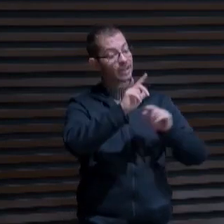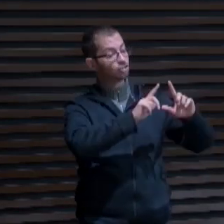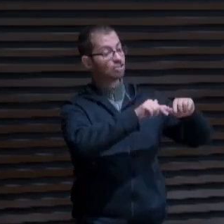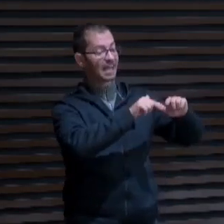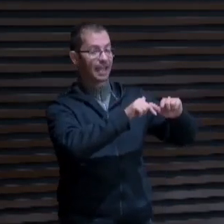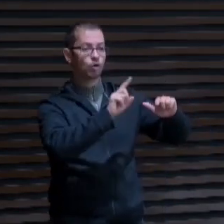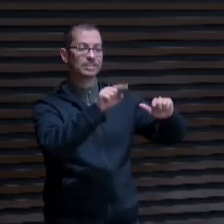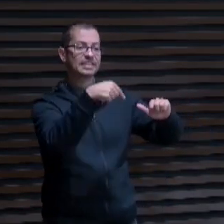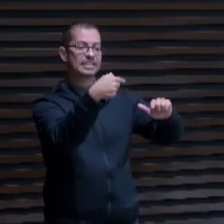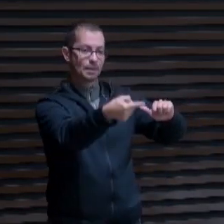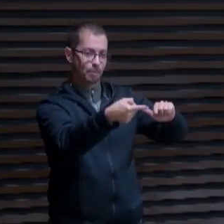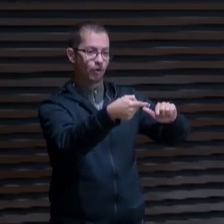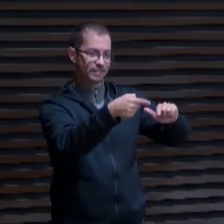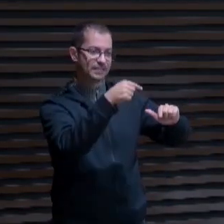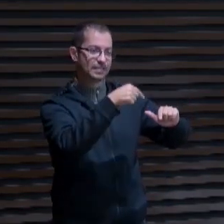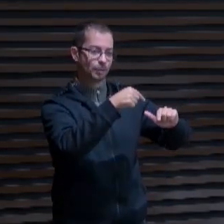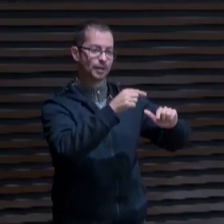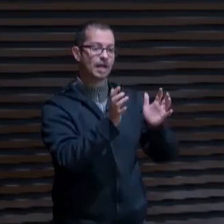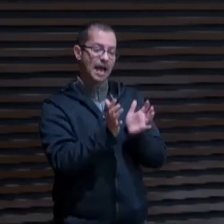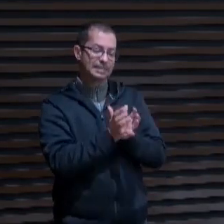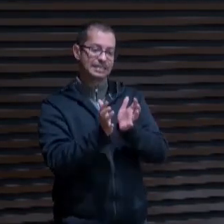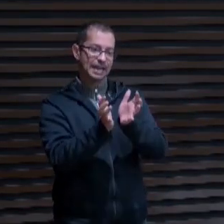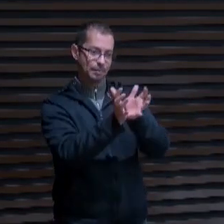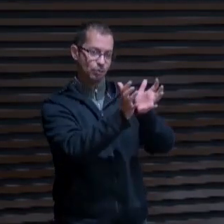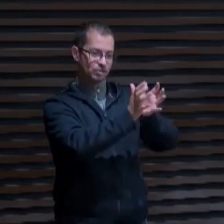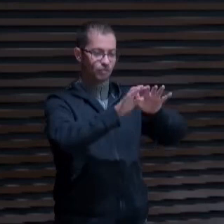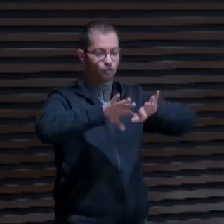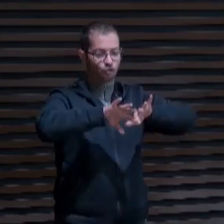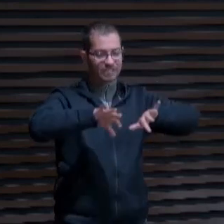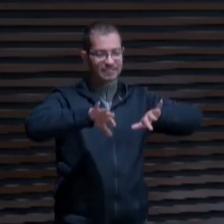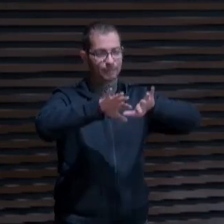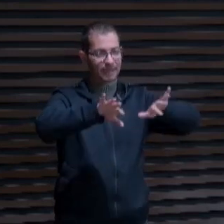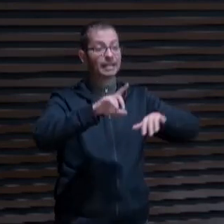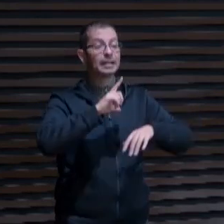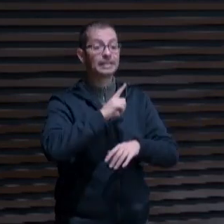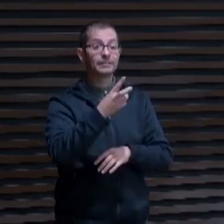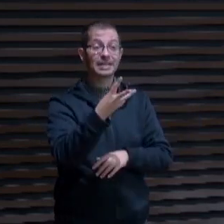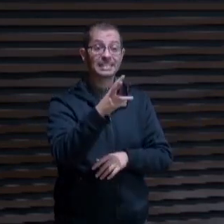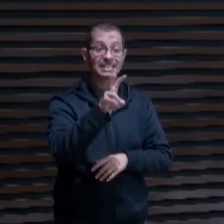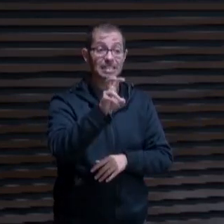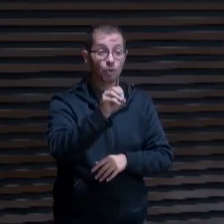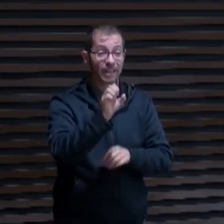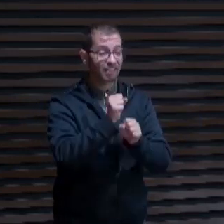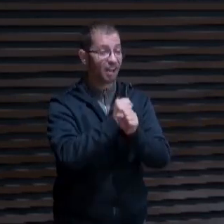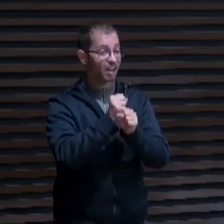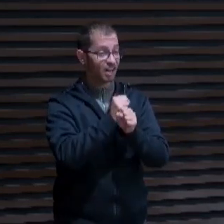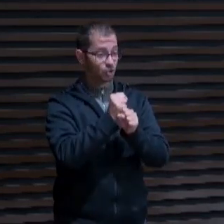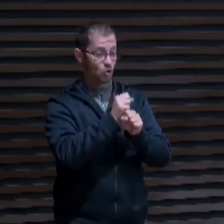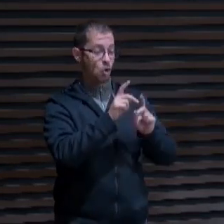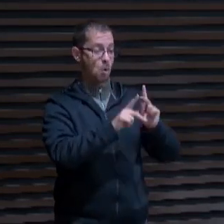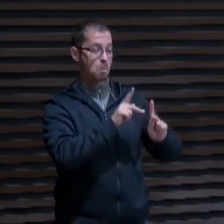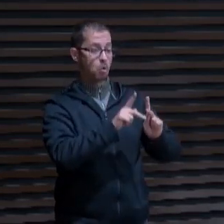momento, quando as tribos foram separadas, e foram 350 anos que o povo de Judá ele